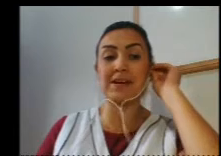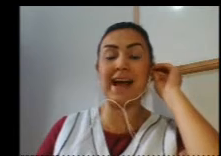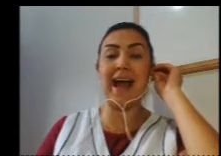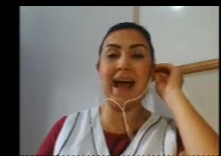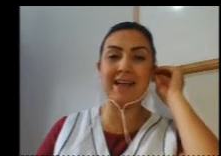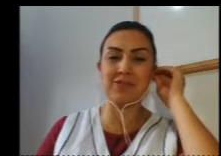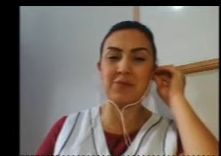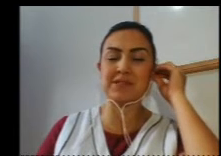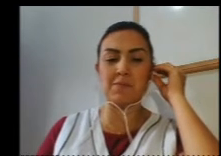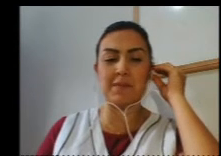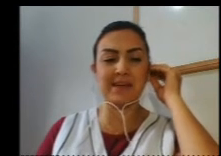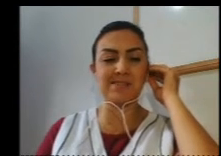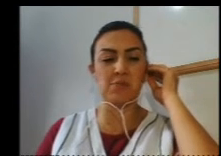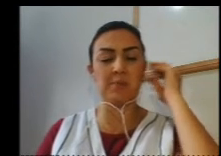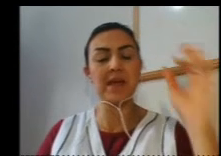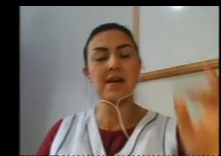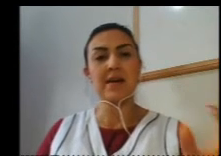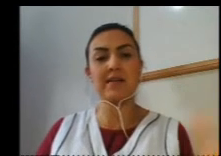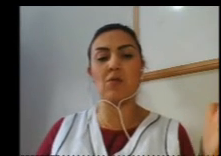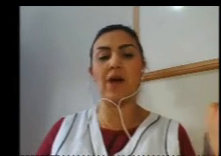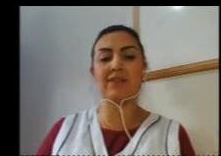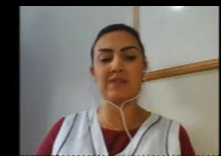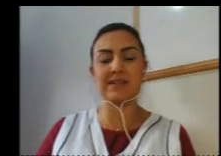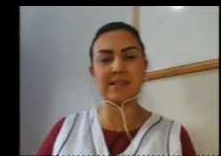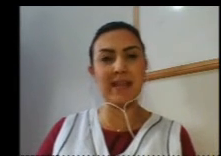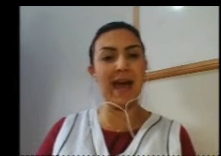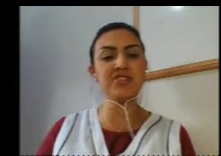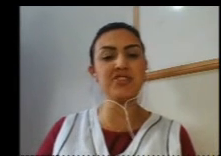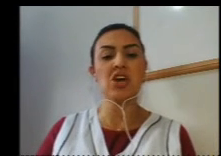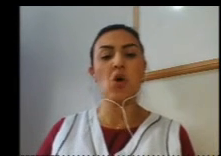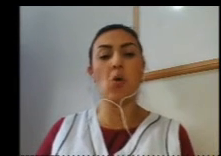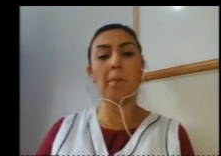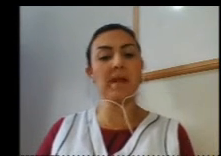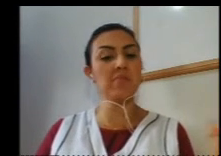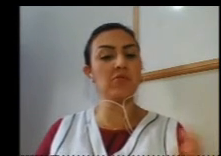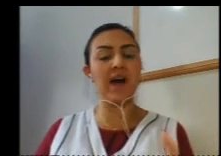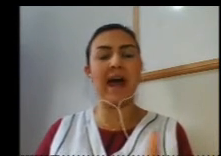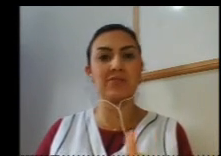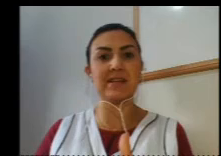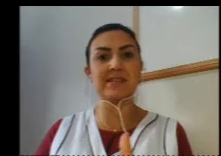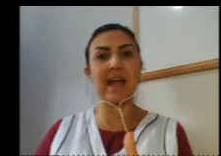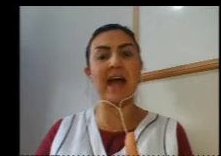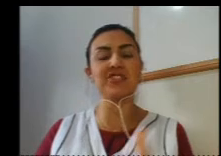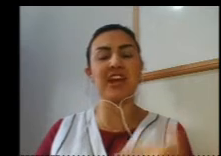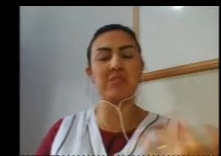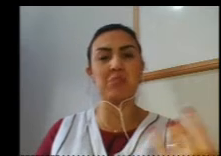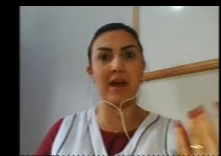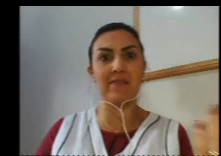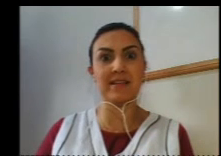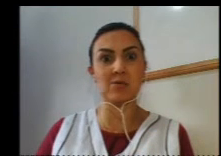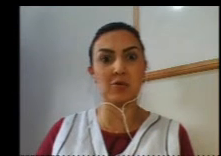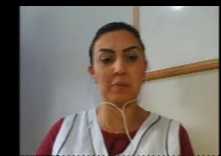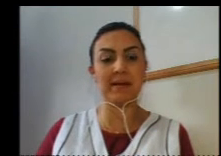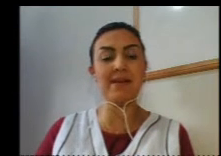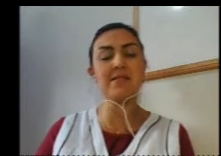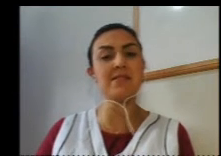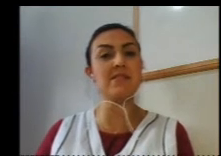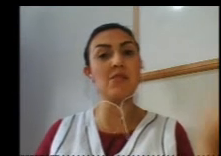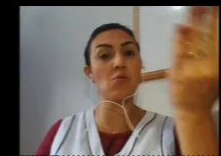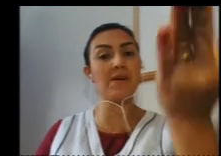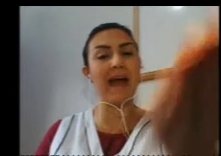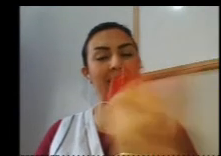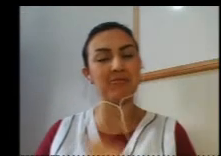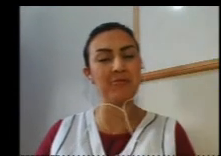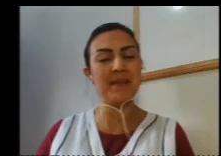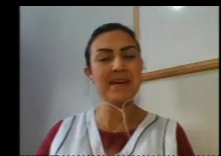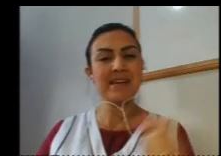o gato, isso mesmo. Então, o rato da cidade, o primo do rato da cidade, né, que morava na zona urbana, e